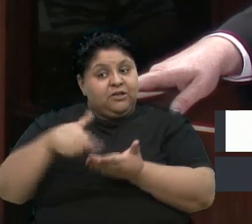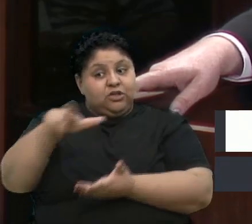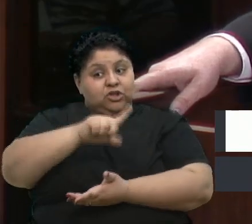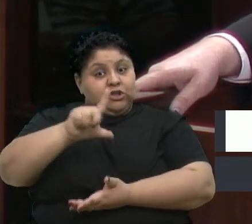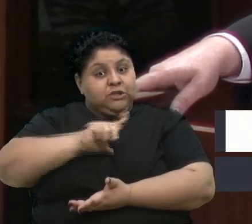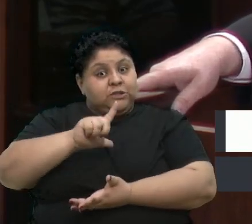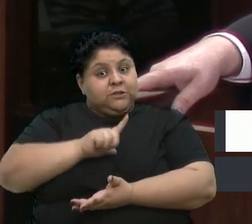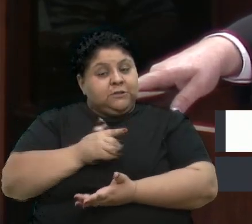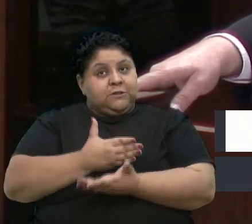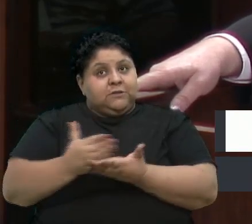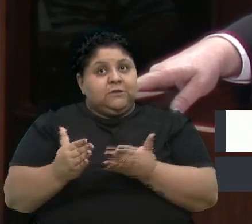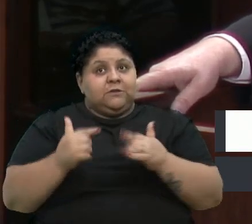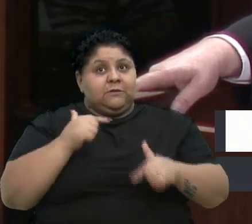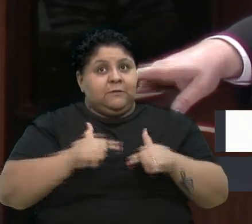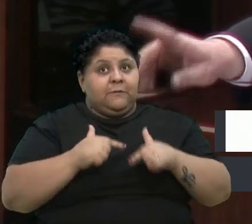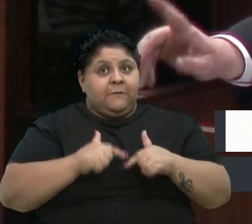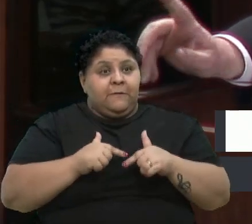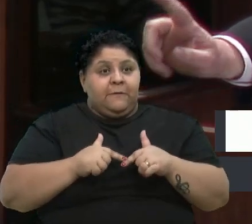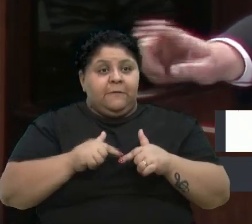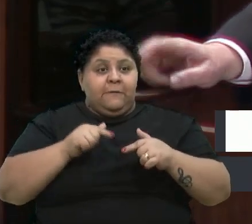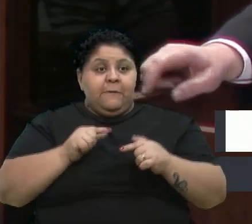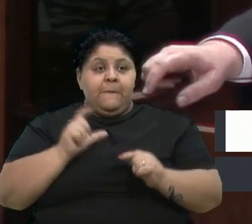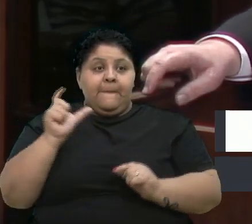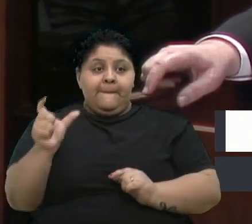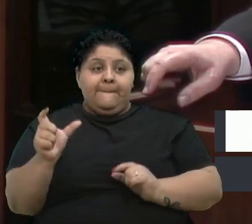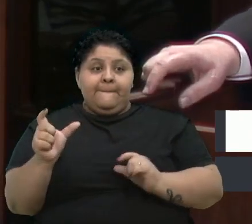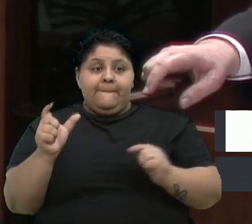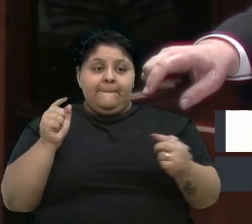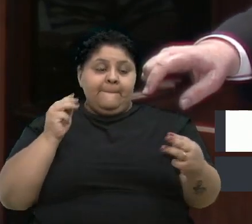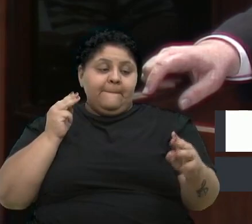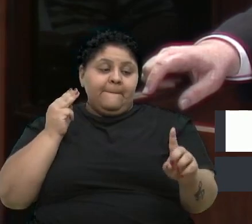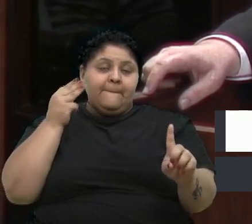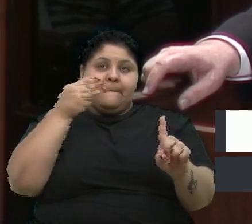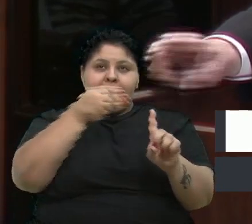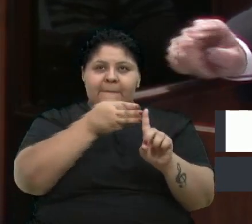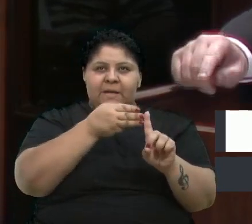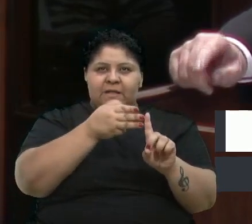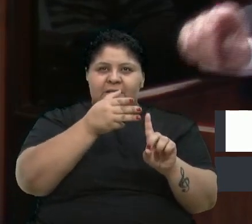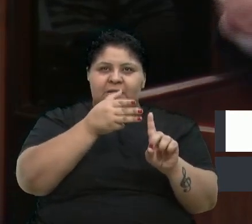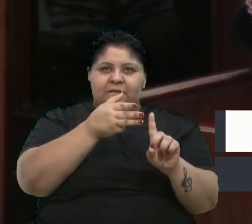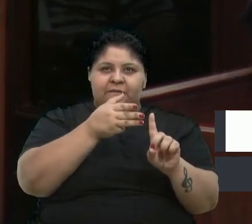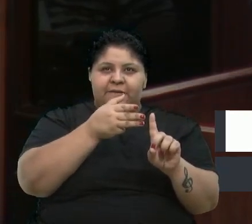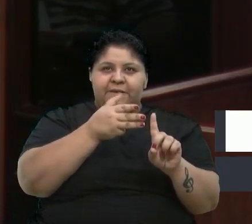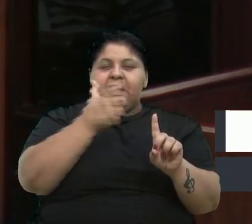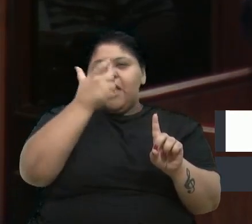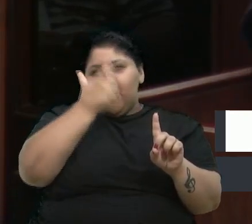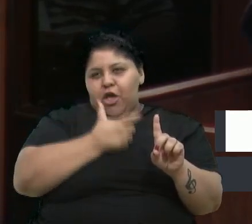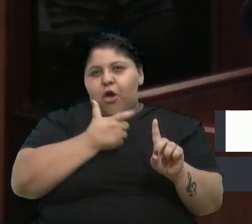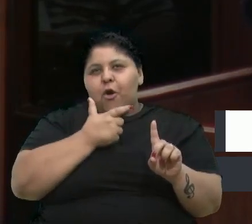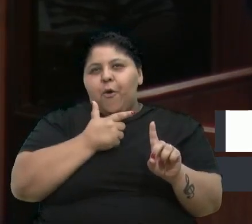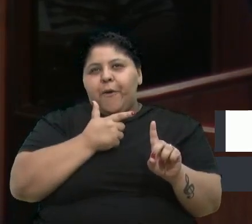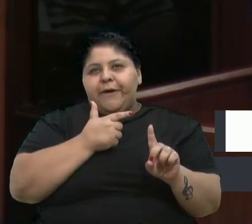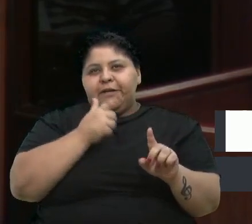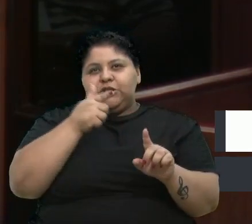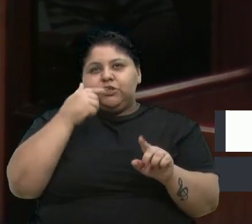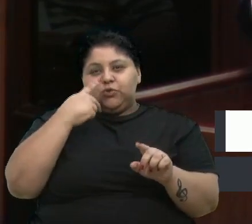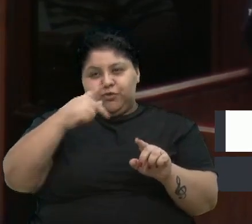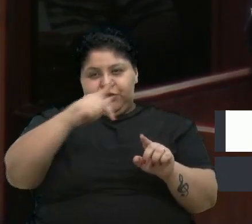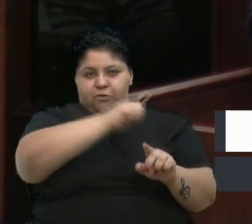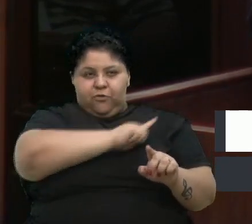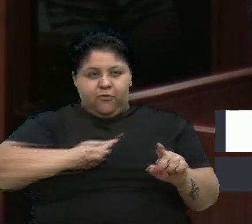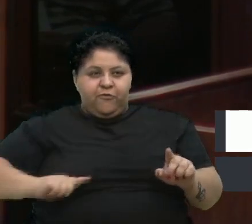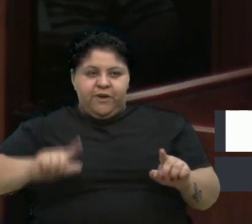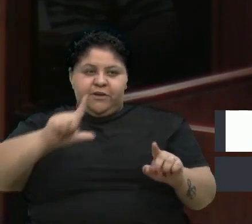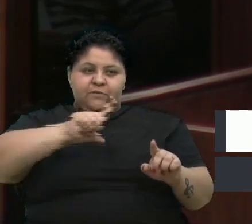começar a trabalhar com a palavra meta. Geralmente, o seu governo tem problema com a palavra meta. Eu lembro da Dilma, que ela dizia, tem a meta, a gente atinge